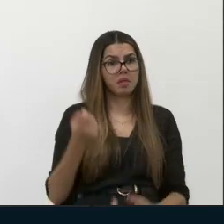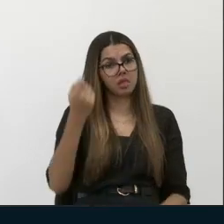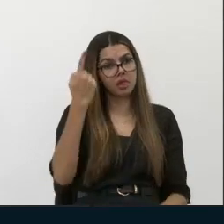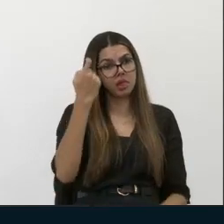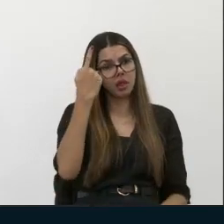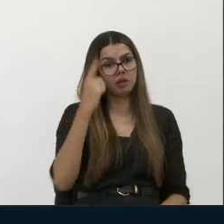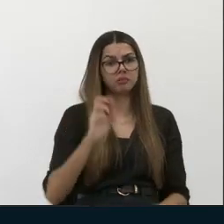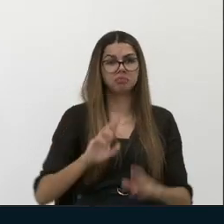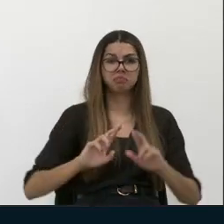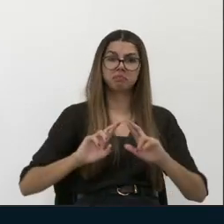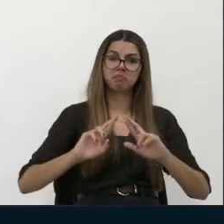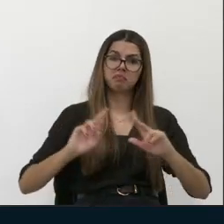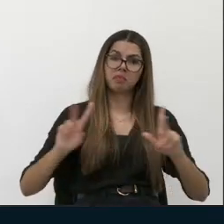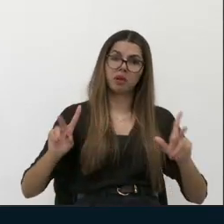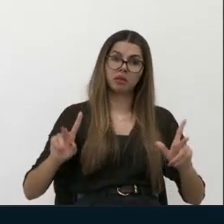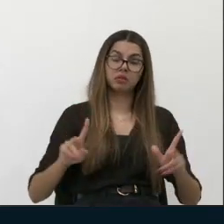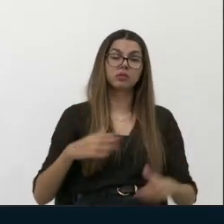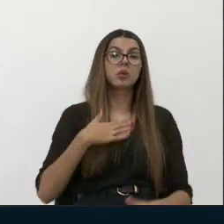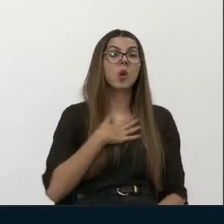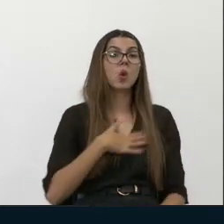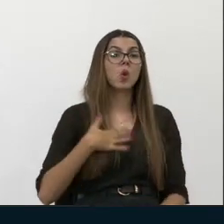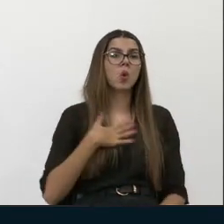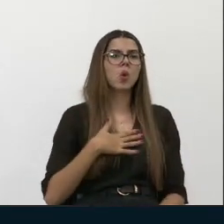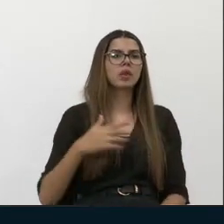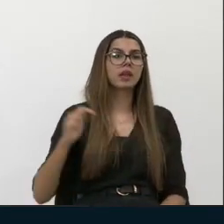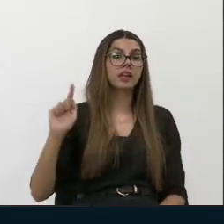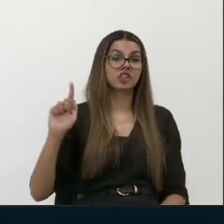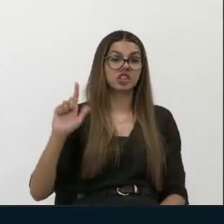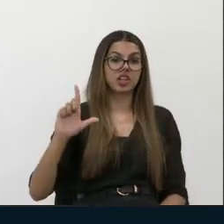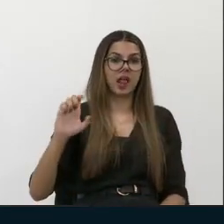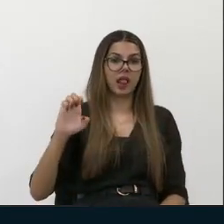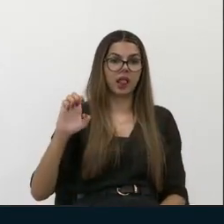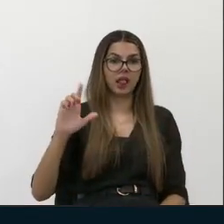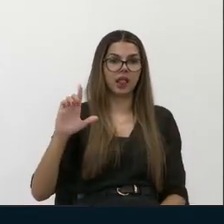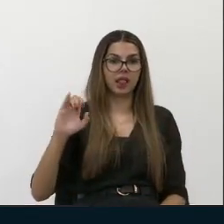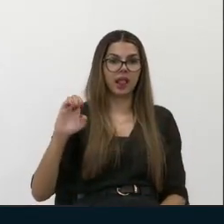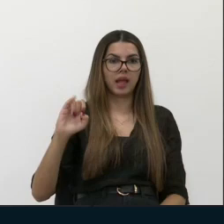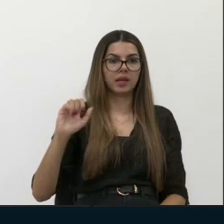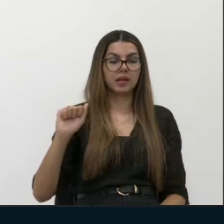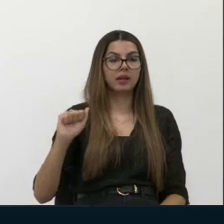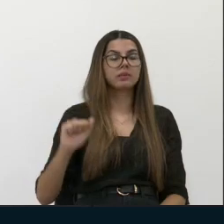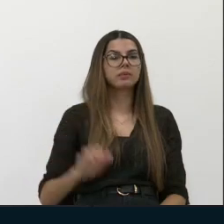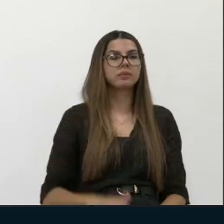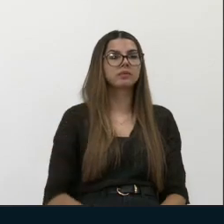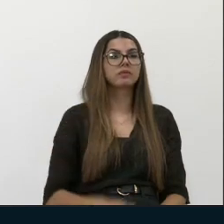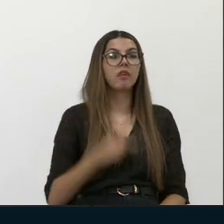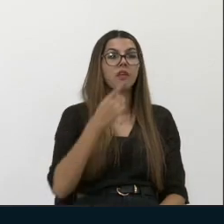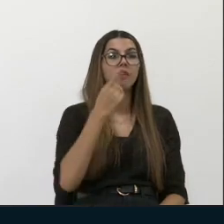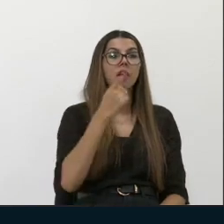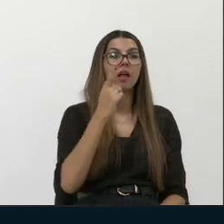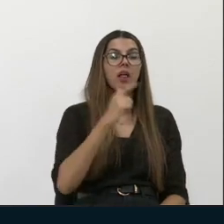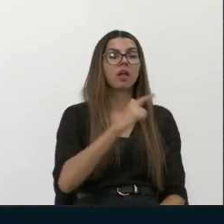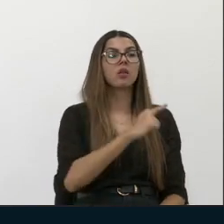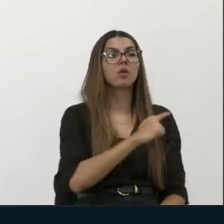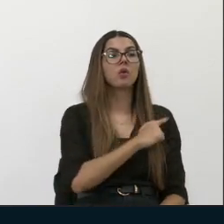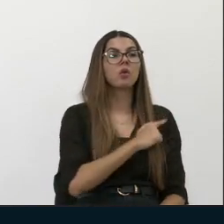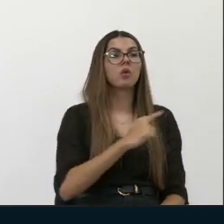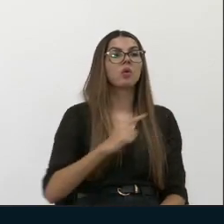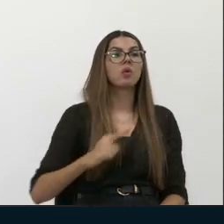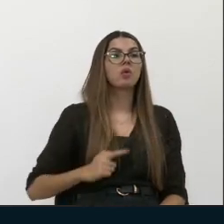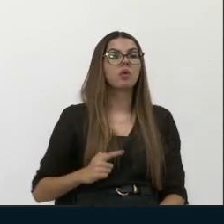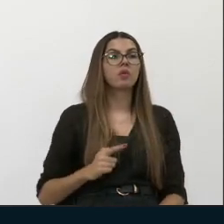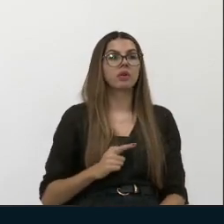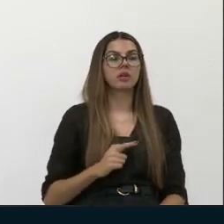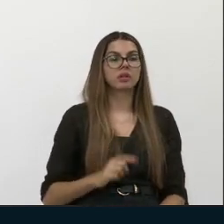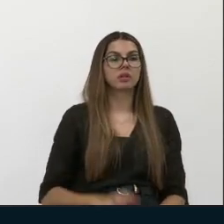mirabolantes. Gostei da palavra do Geleia agora, que falou que no governo Guti, foi para o vereador Geleia, falou que no governo Dia, abre aspas, o